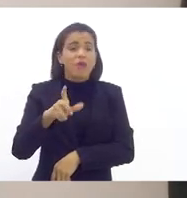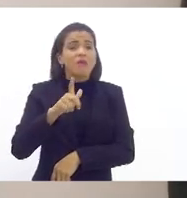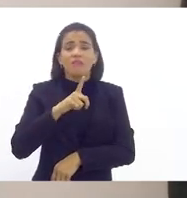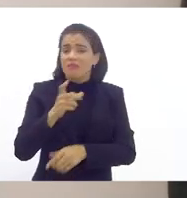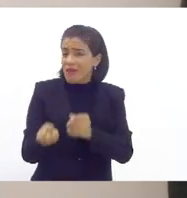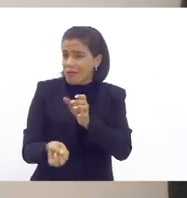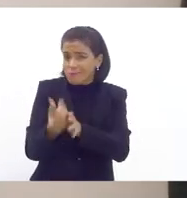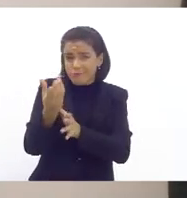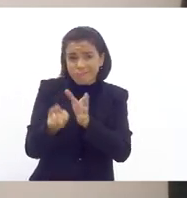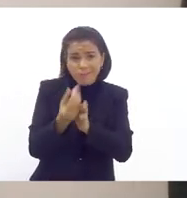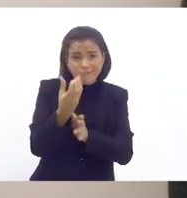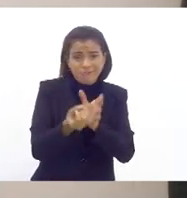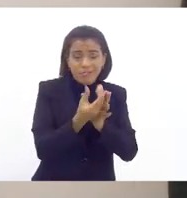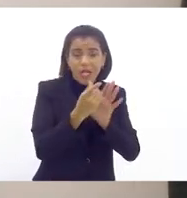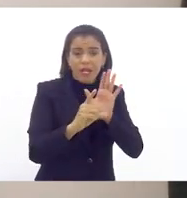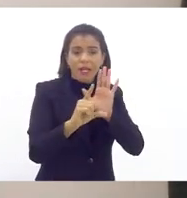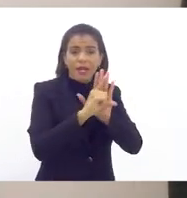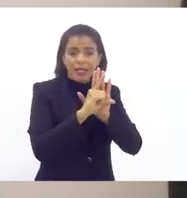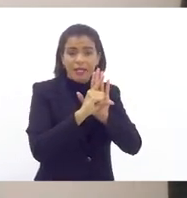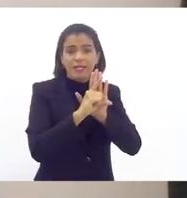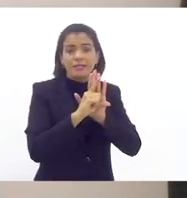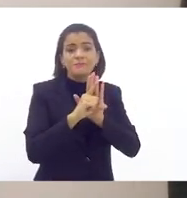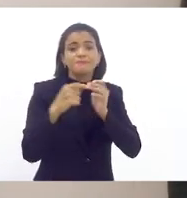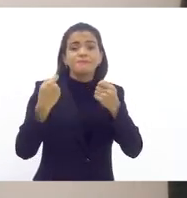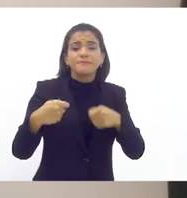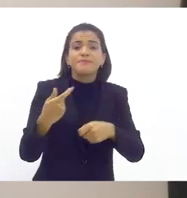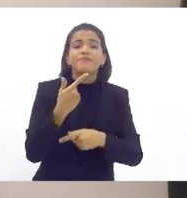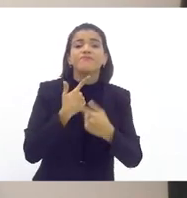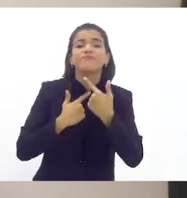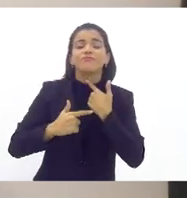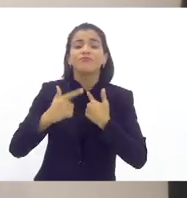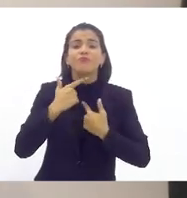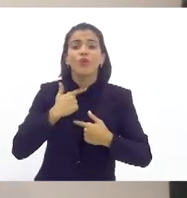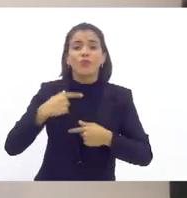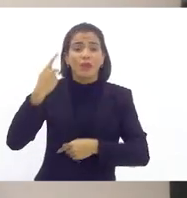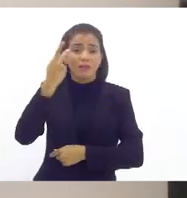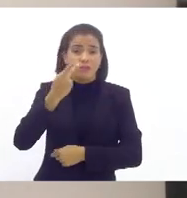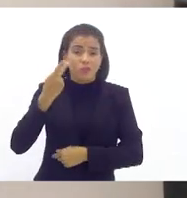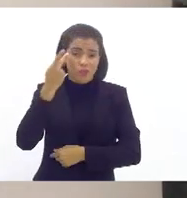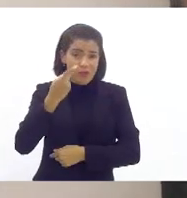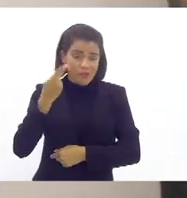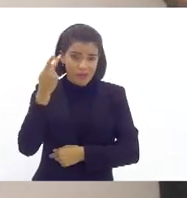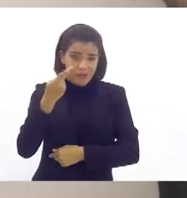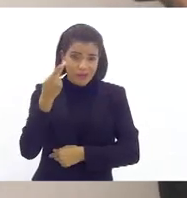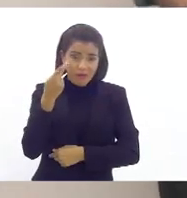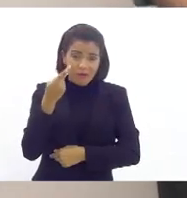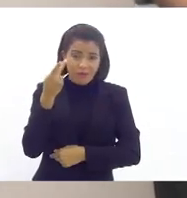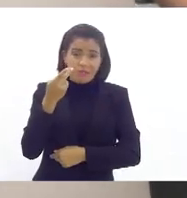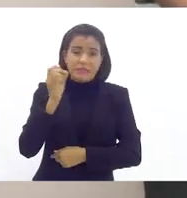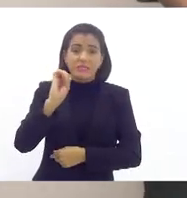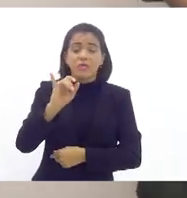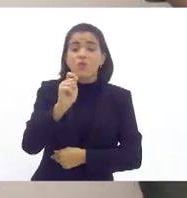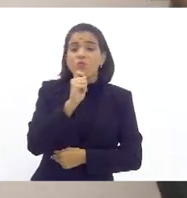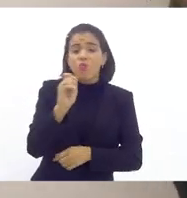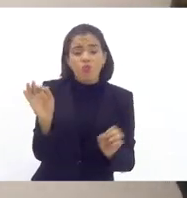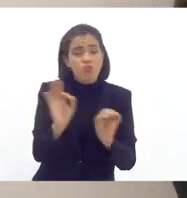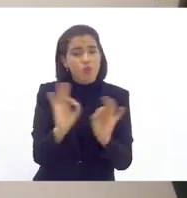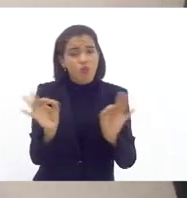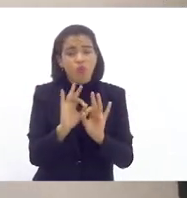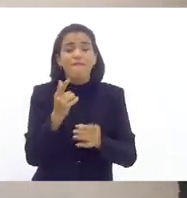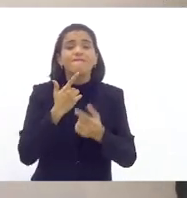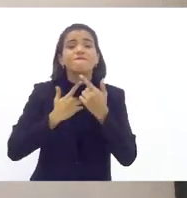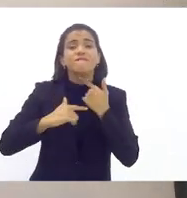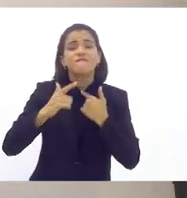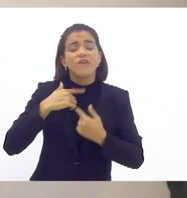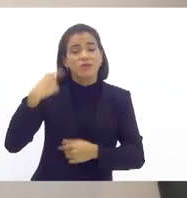leis, porque precisa-se de vontade política que isso resolva. Se não existir vontade política de nos